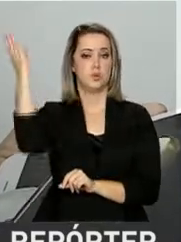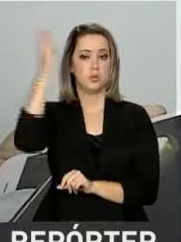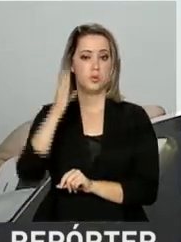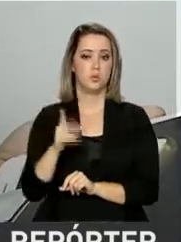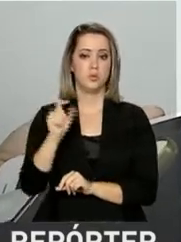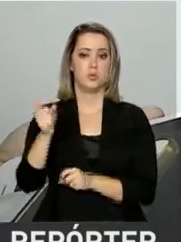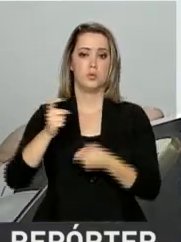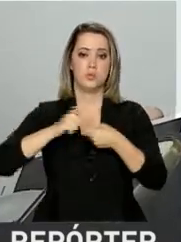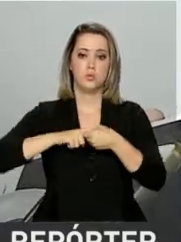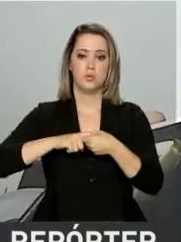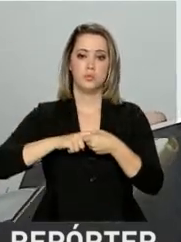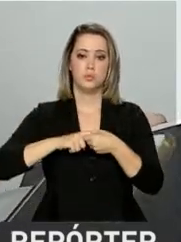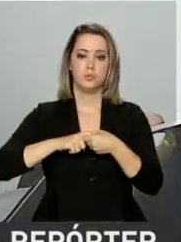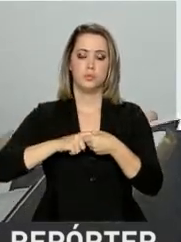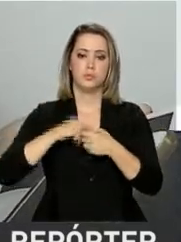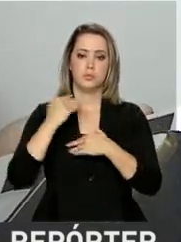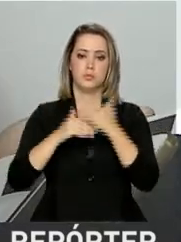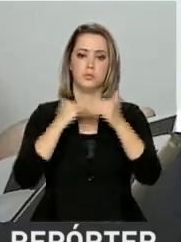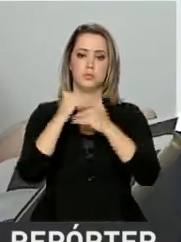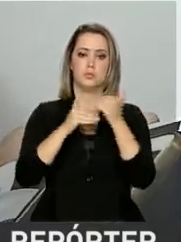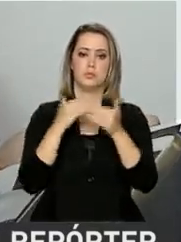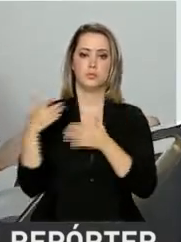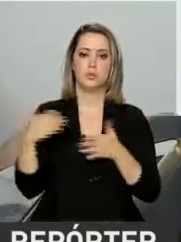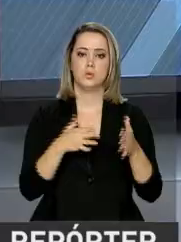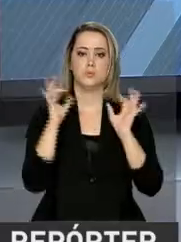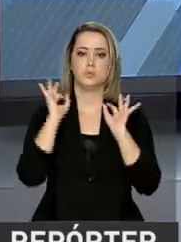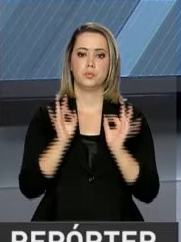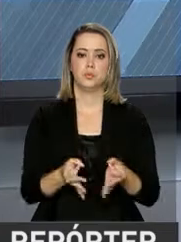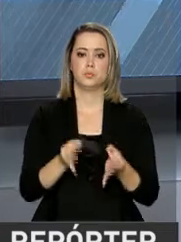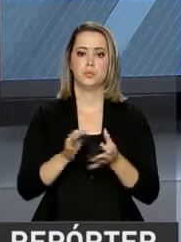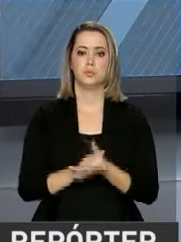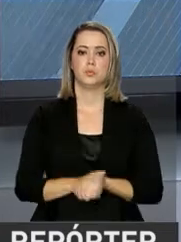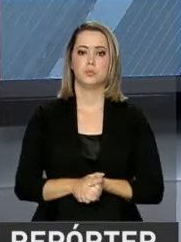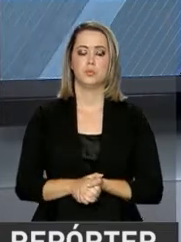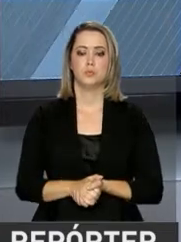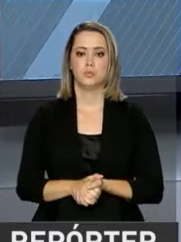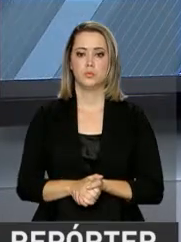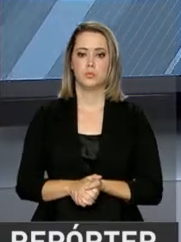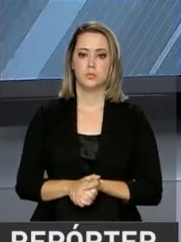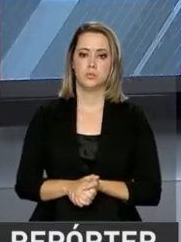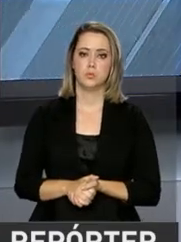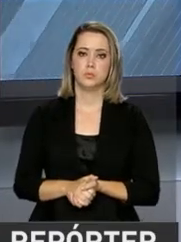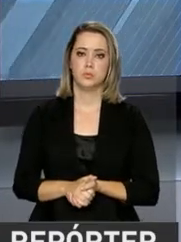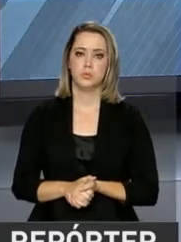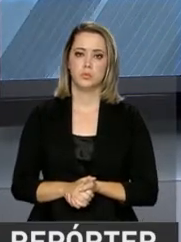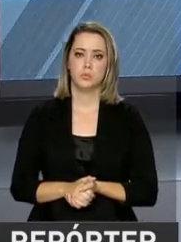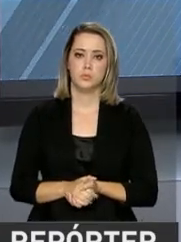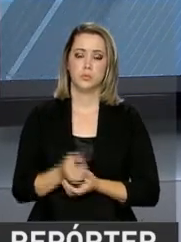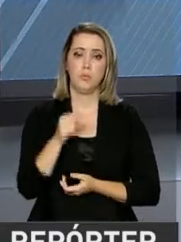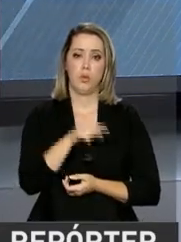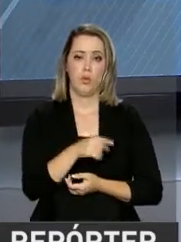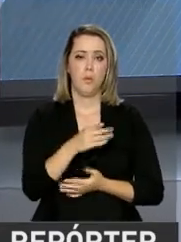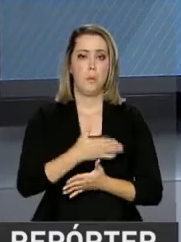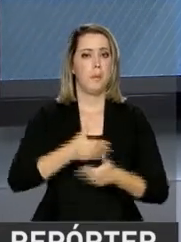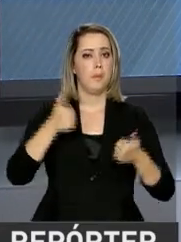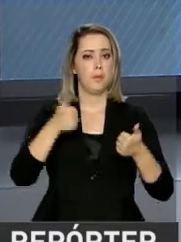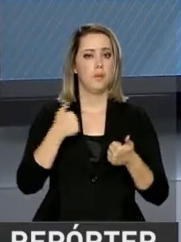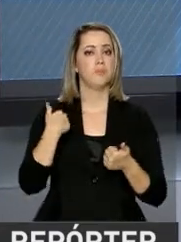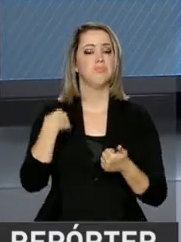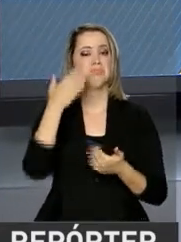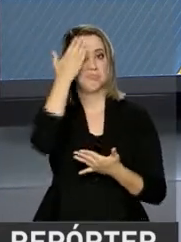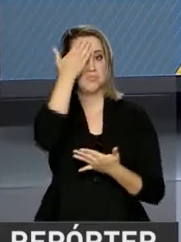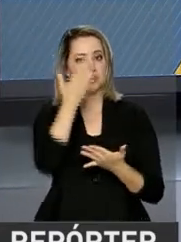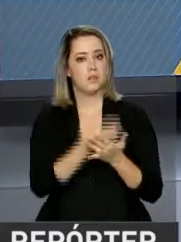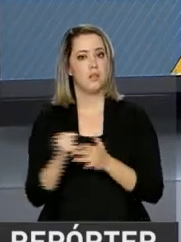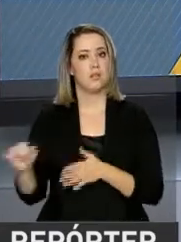voltou a andar na direção certa e o mercado financeiro manteve o otimismo e já estima